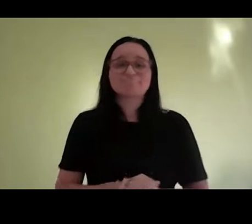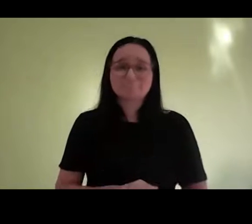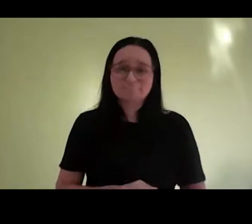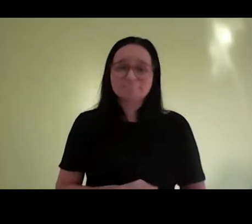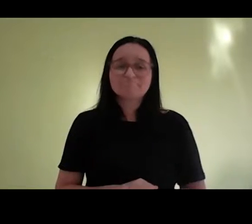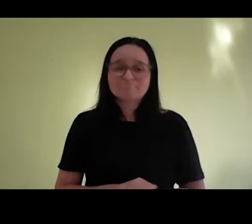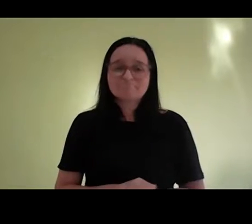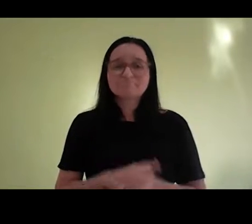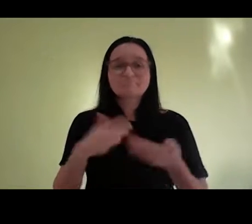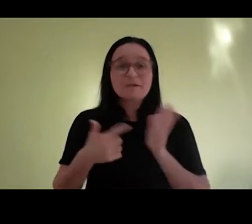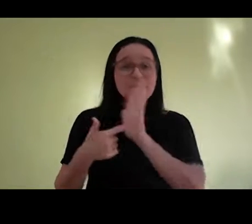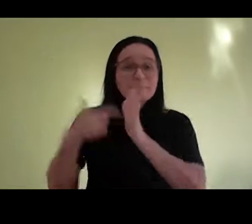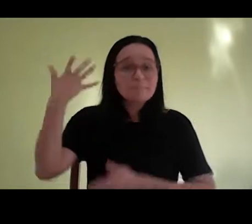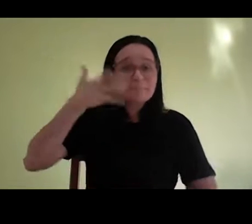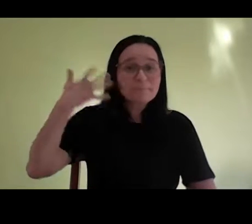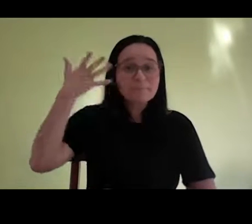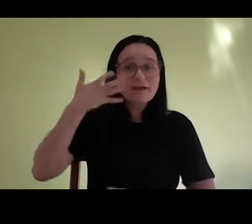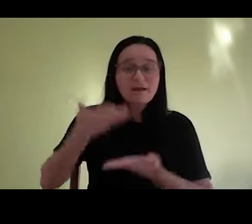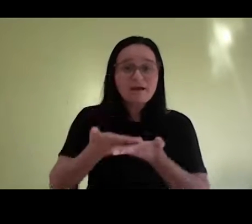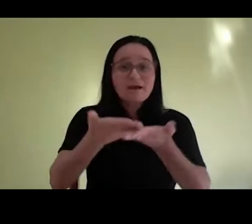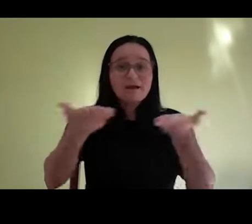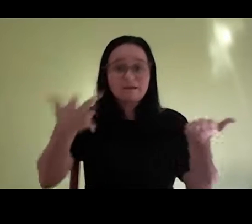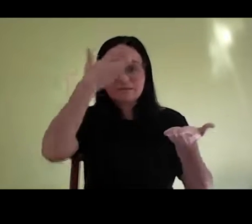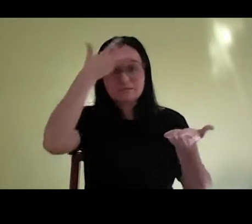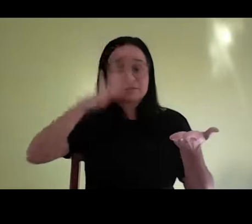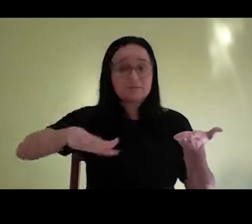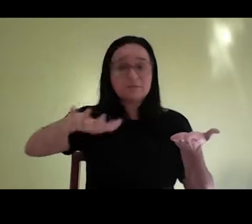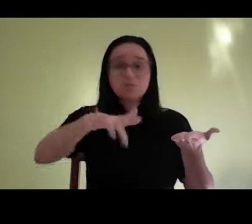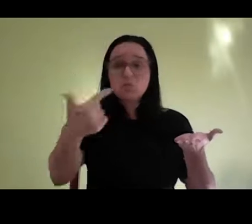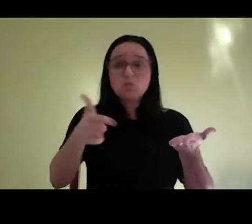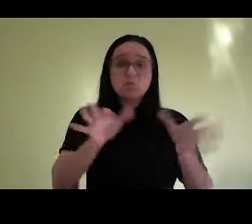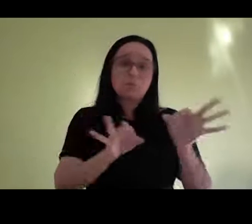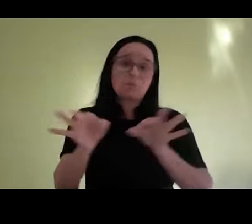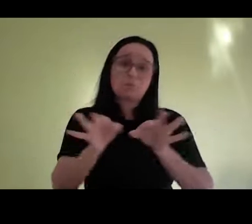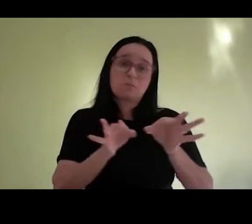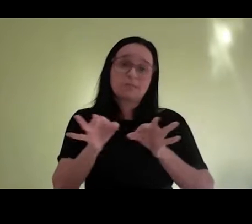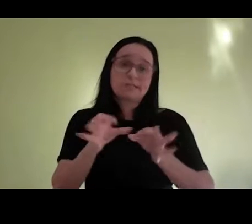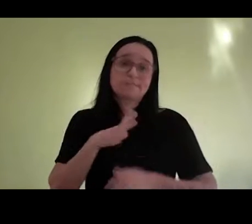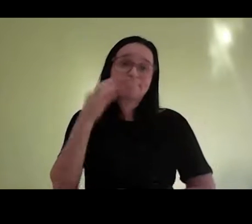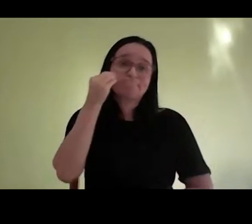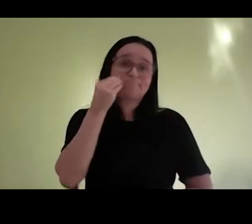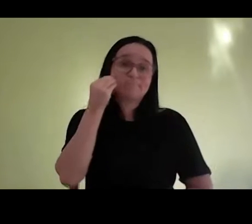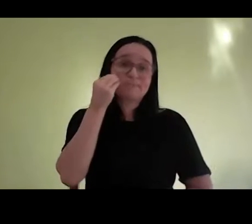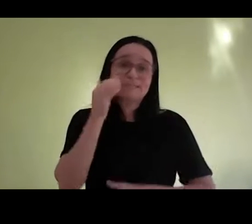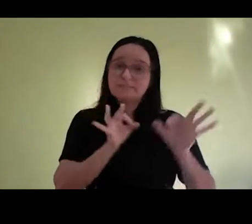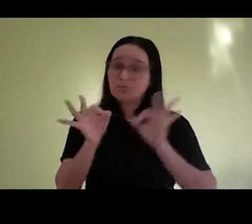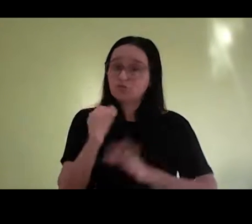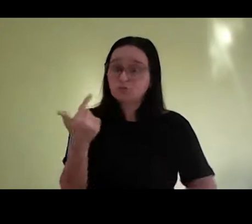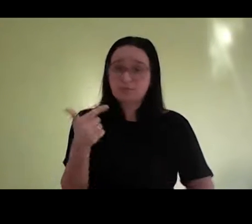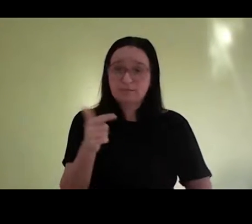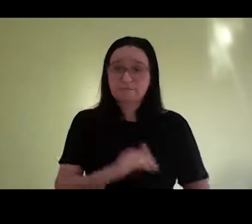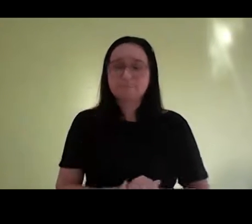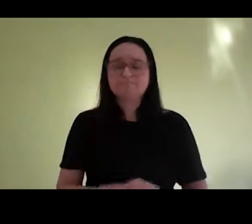apresentações pra cliente, ainda sem fazer um projeto, sem ter experiência de um projeto. Então, cada vez que eu entrava numa